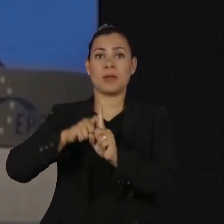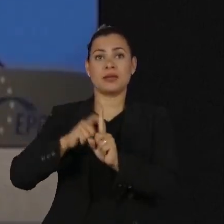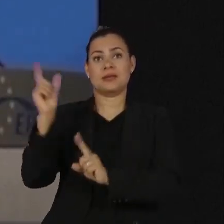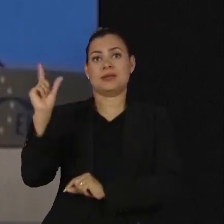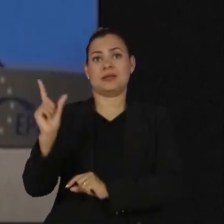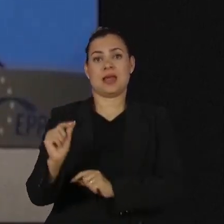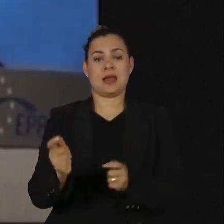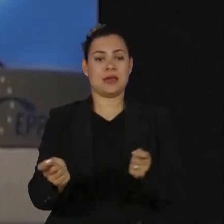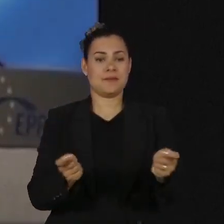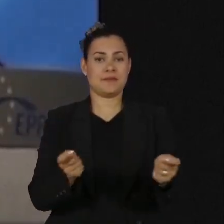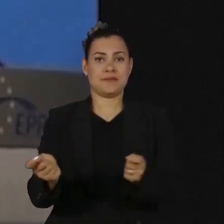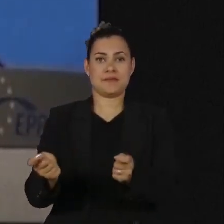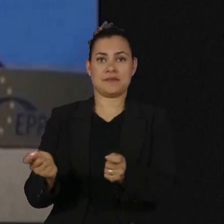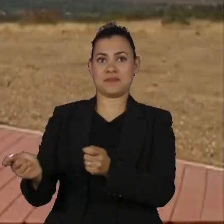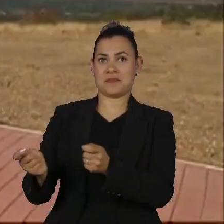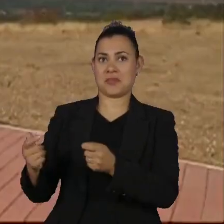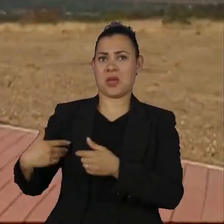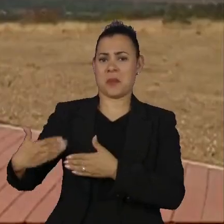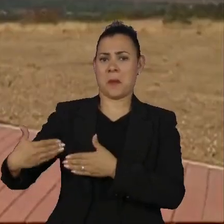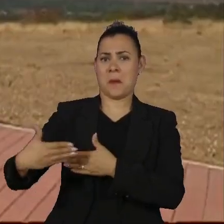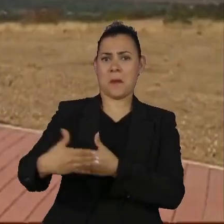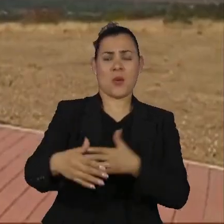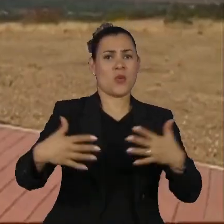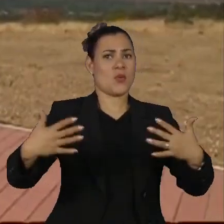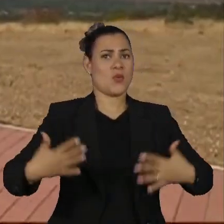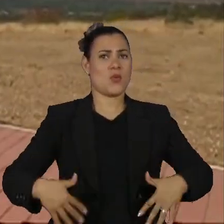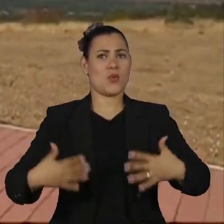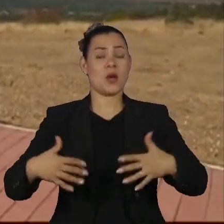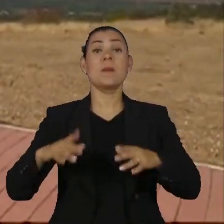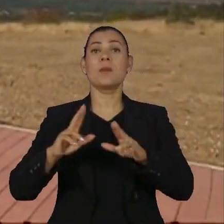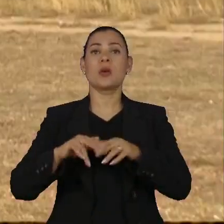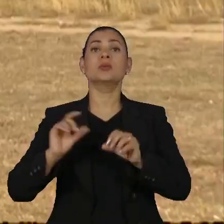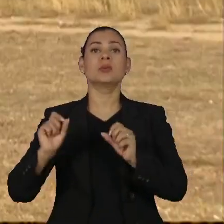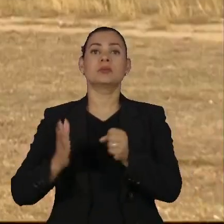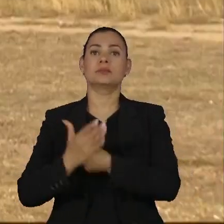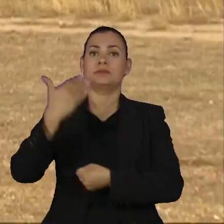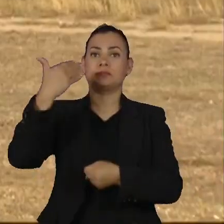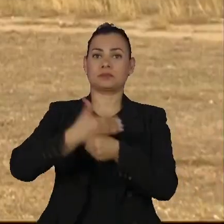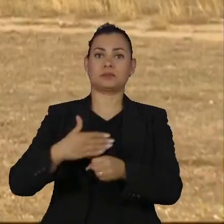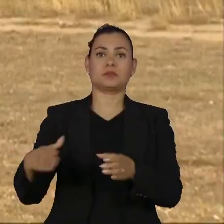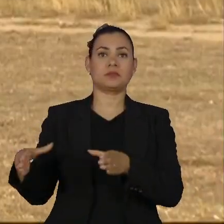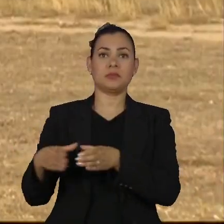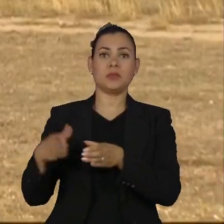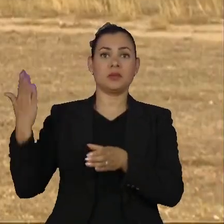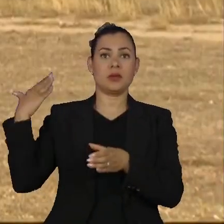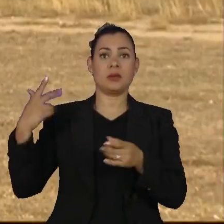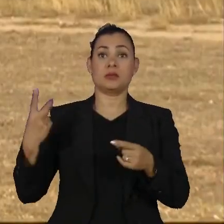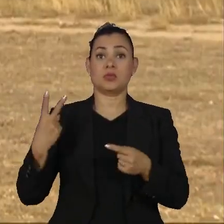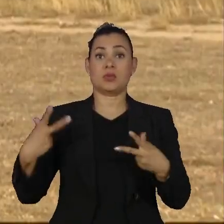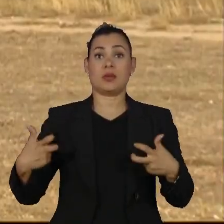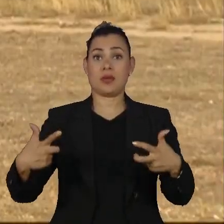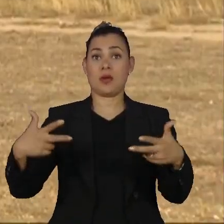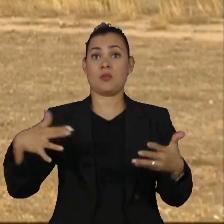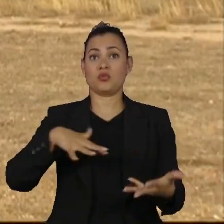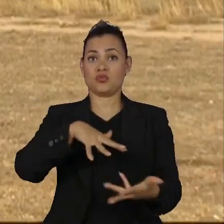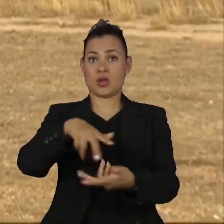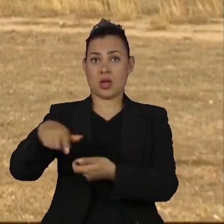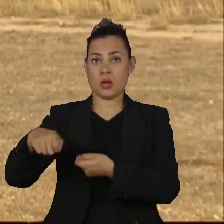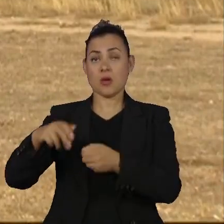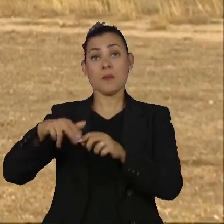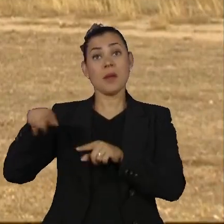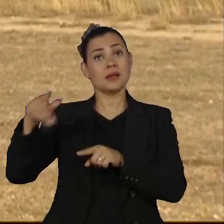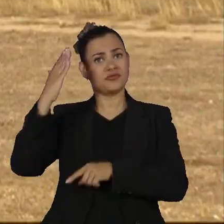fazendo dele o mais longevo desde o fim do regime fascista ao término da segunda guerra mundial a